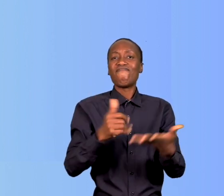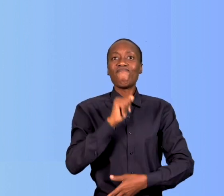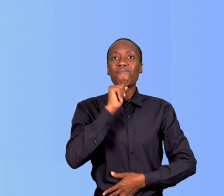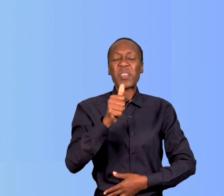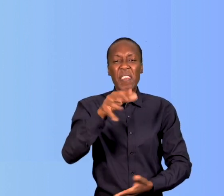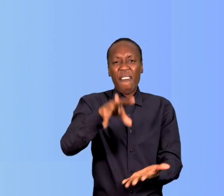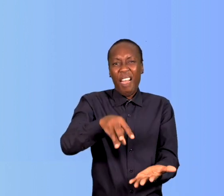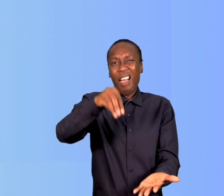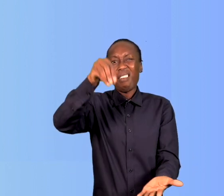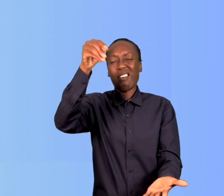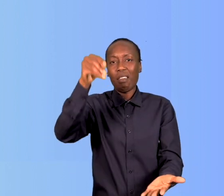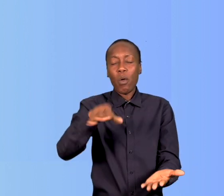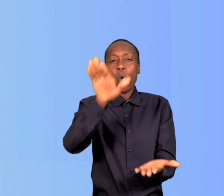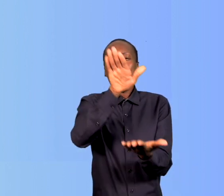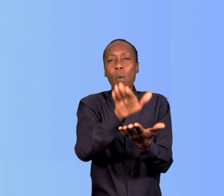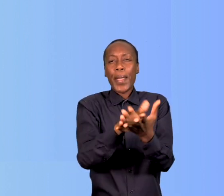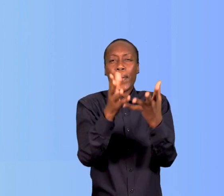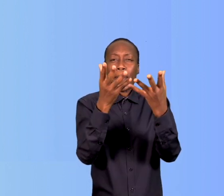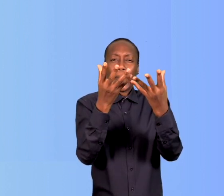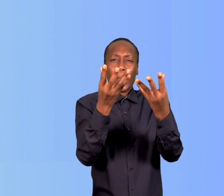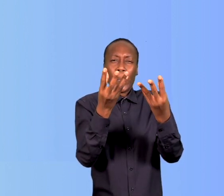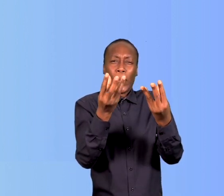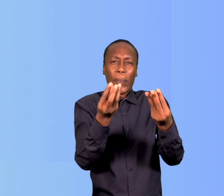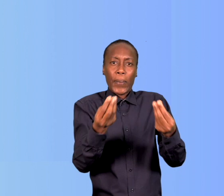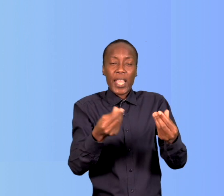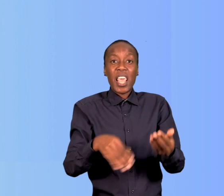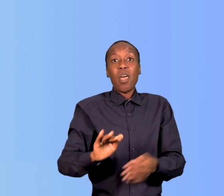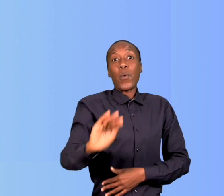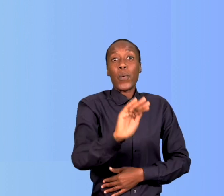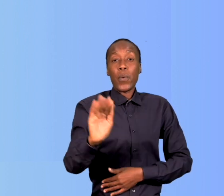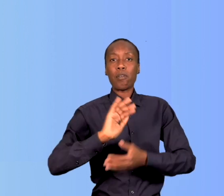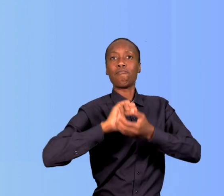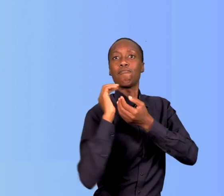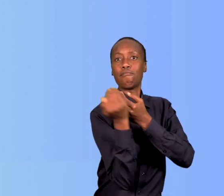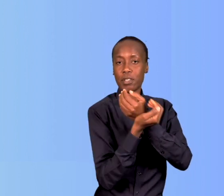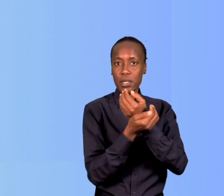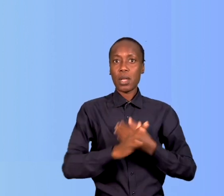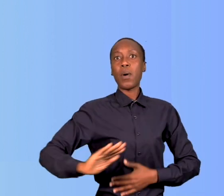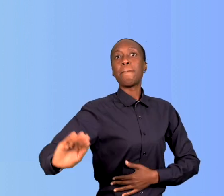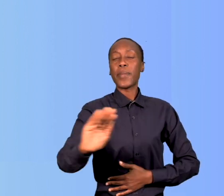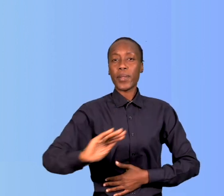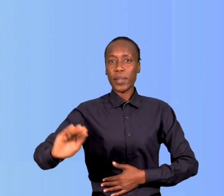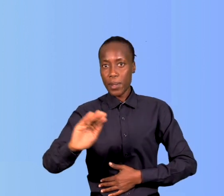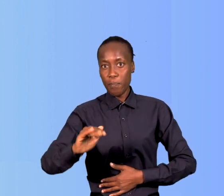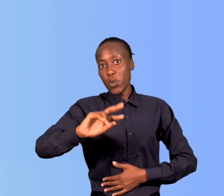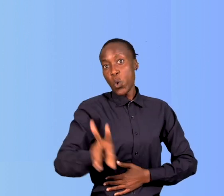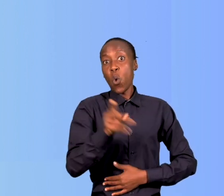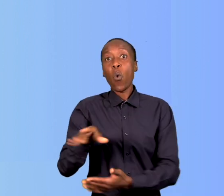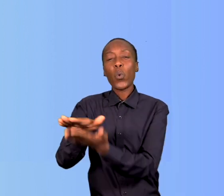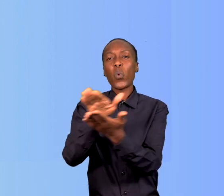ou desertificação, às zonas úmidas, às áreas de proteção ambiental e a outras